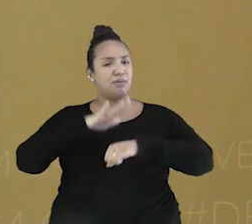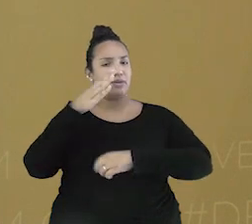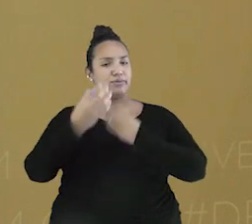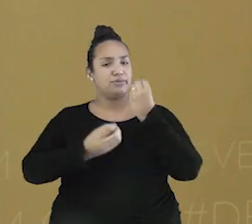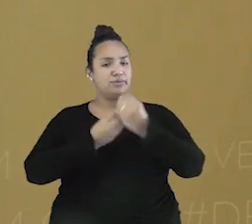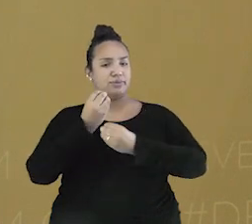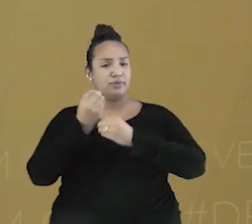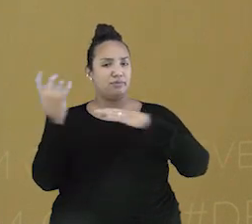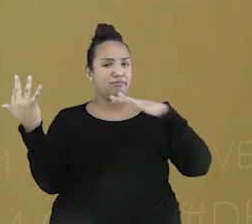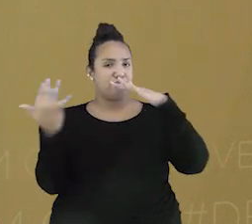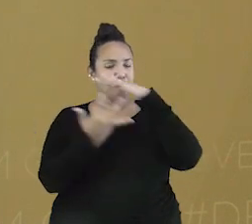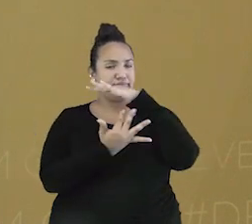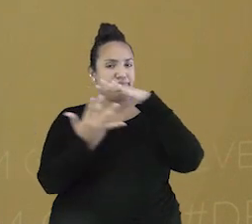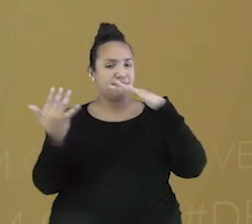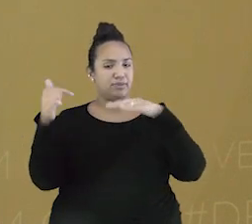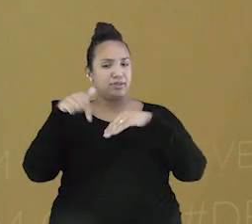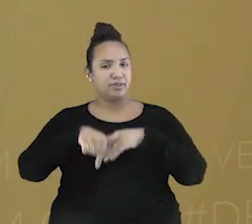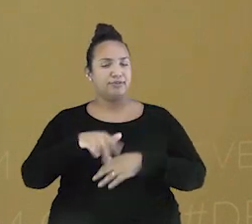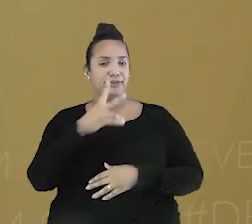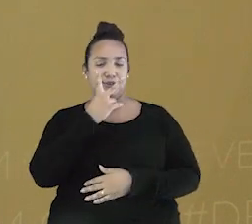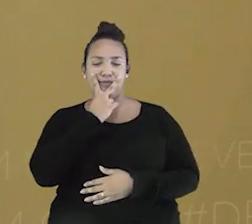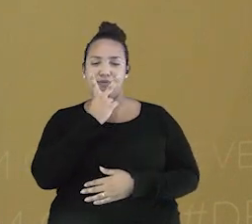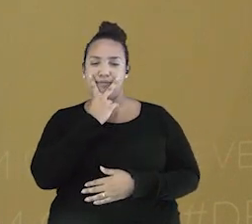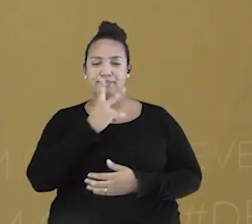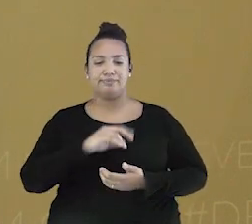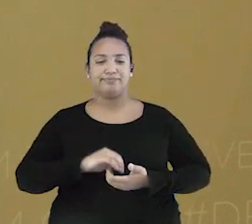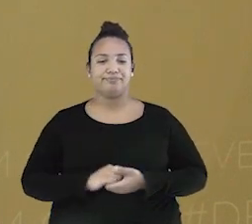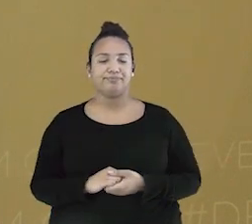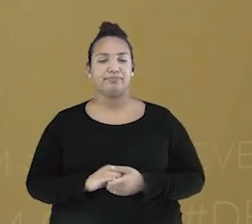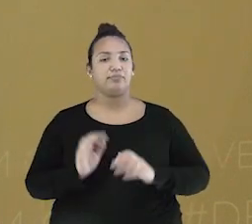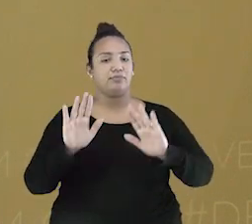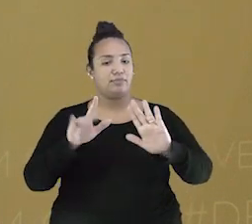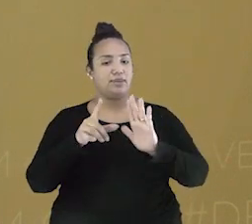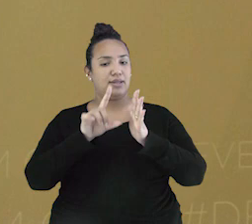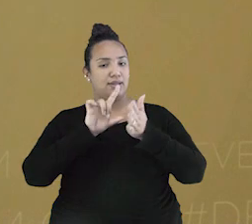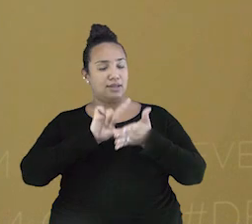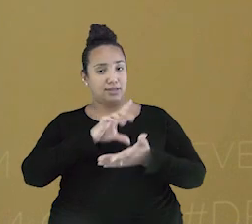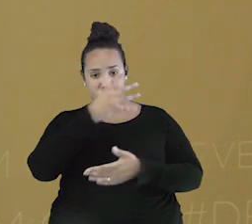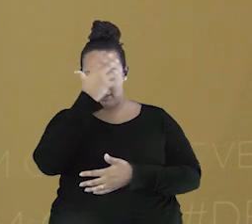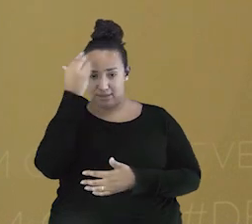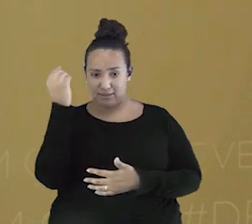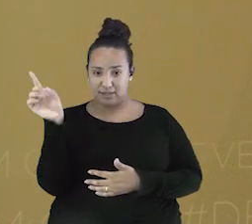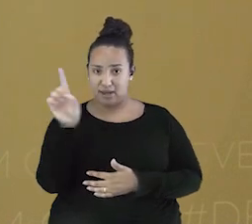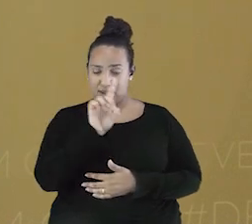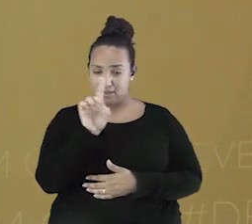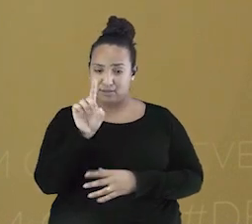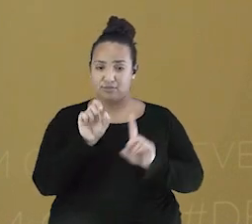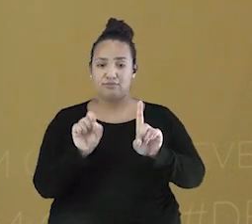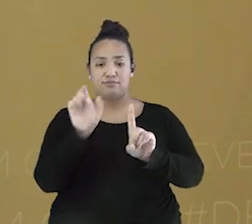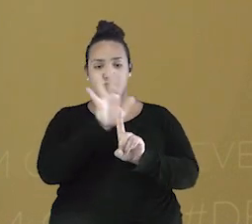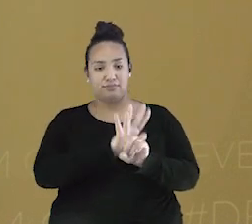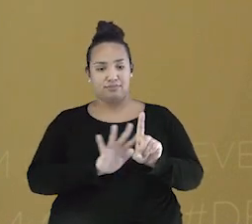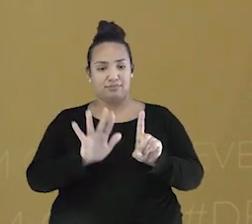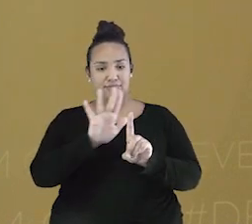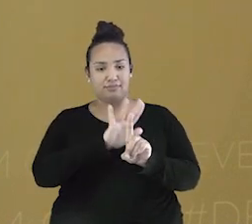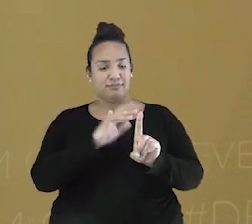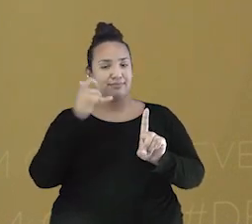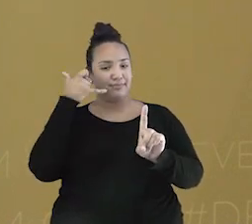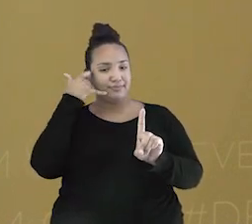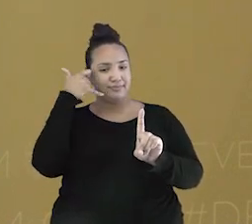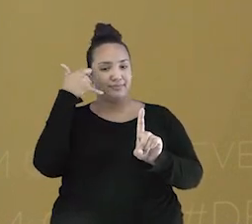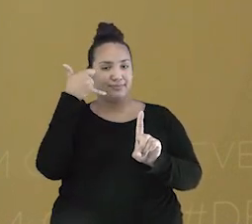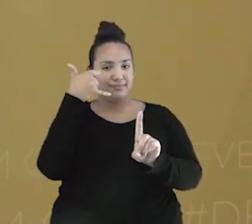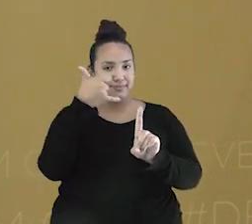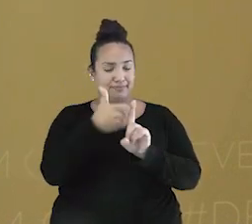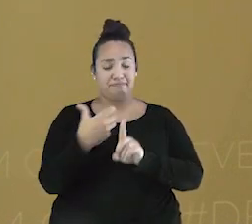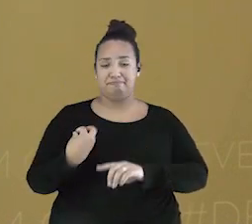de migração que ocorrem na região metropolitana da Grande Vitória. Mas antes, não se esqueça de escanear o QR Code que está aí na sua